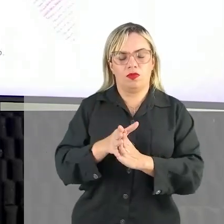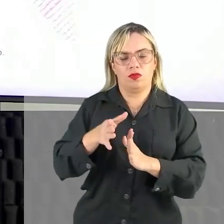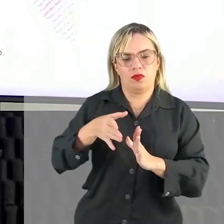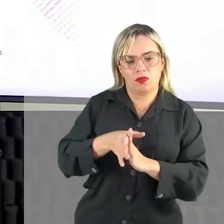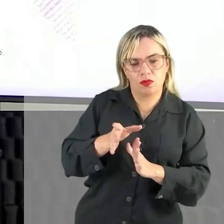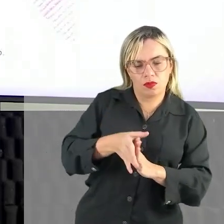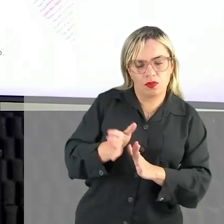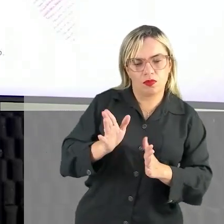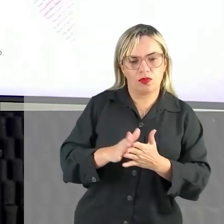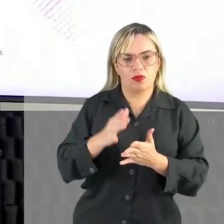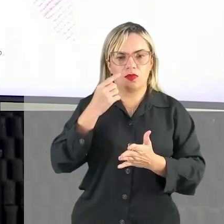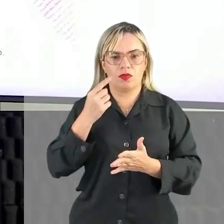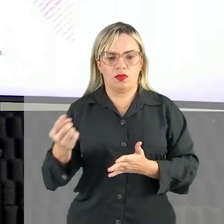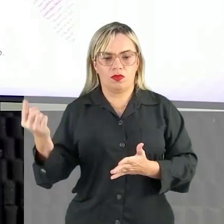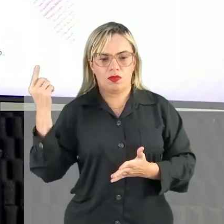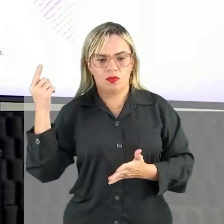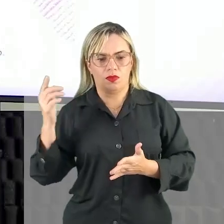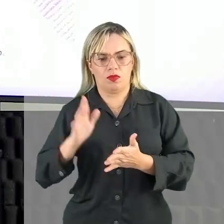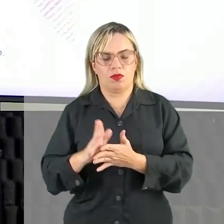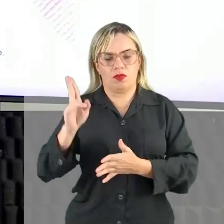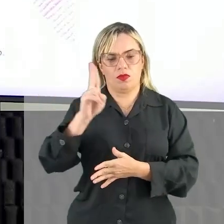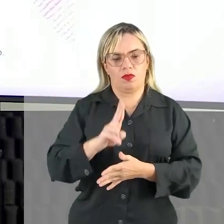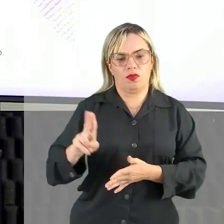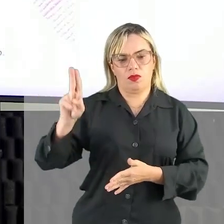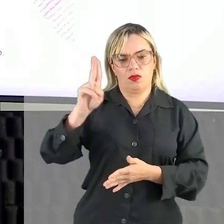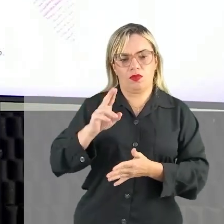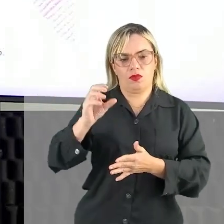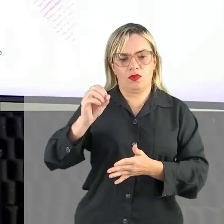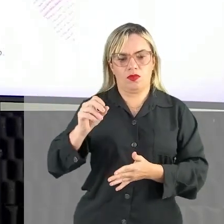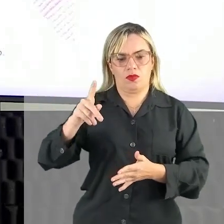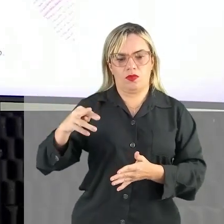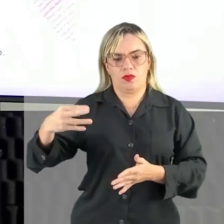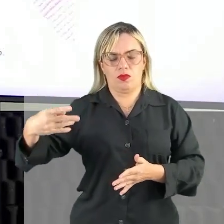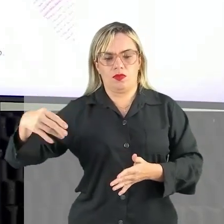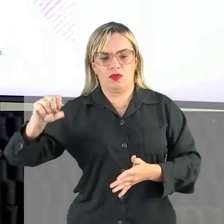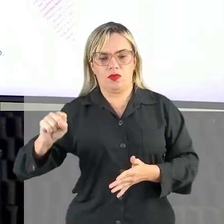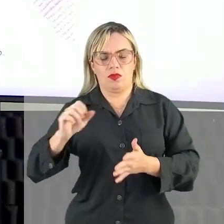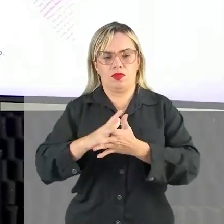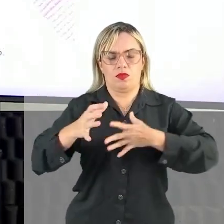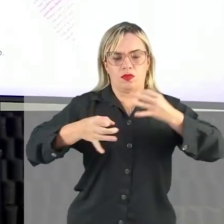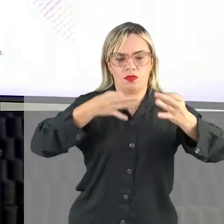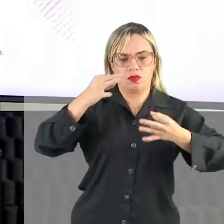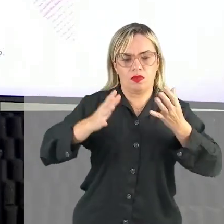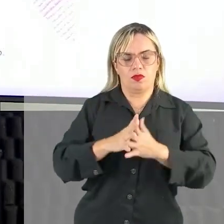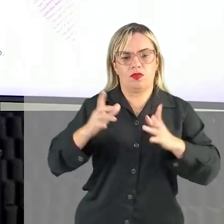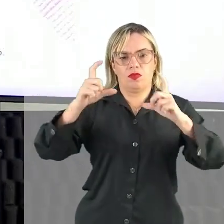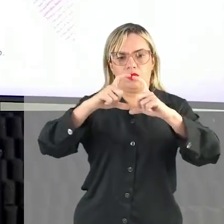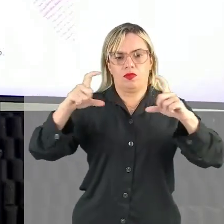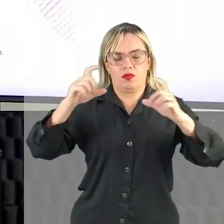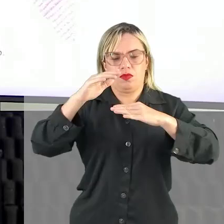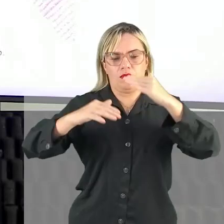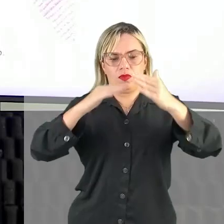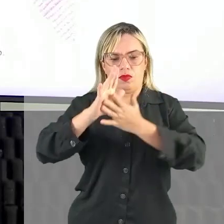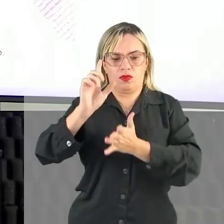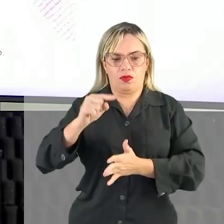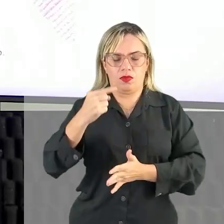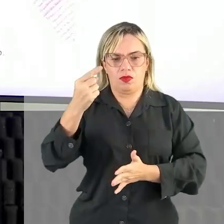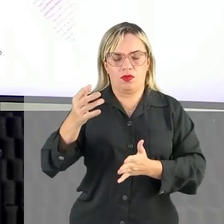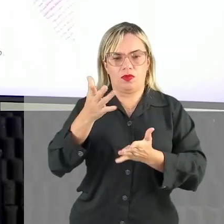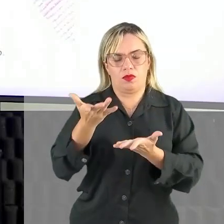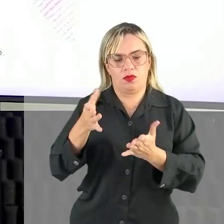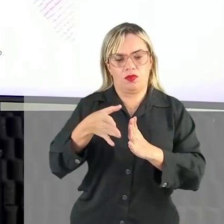vocês desses operadores argumentativos no desenvolvimento um a gente sugere que vocês